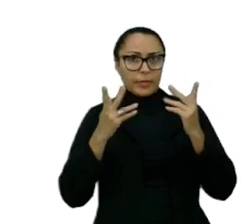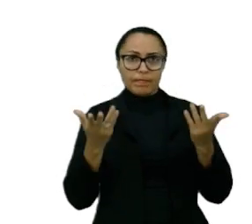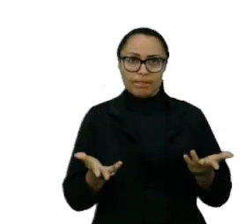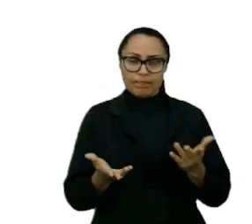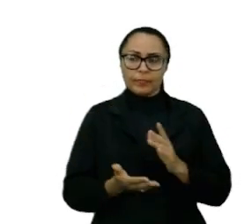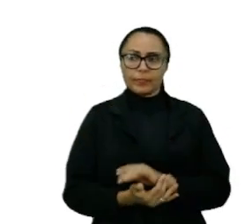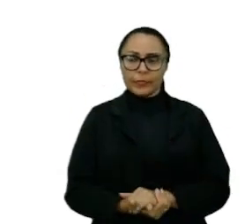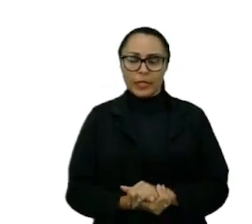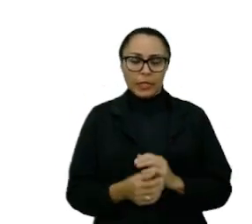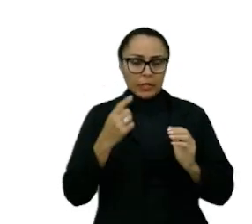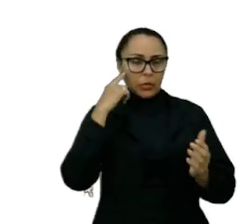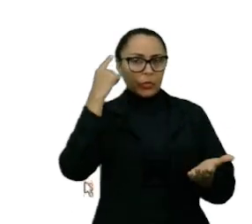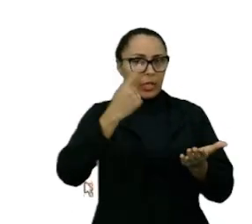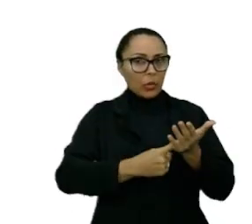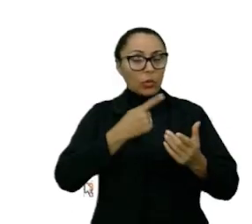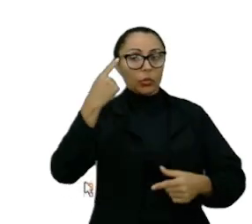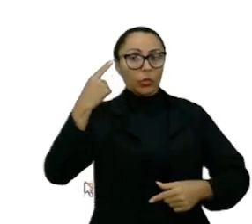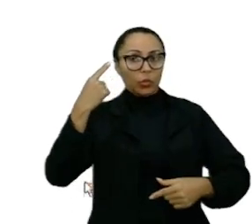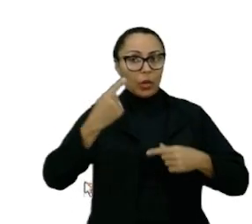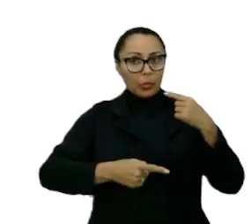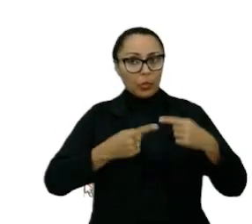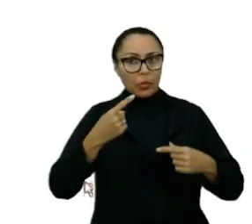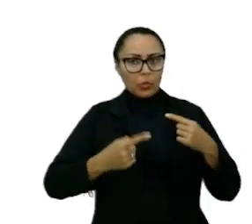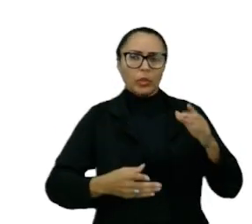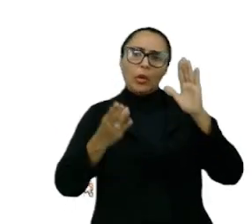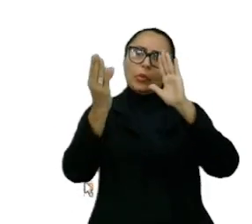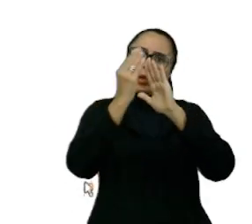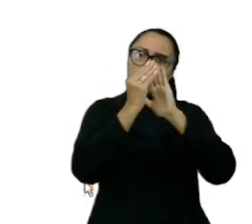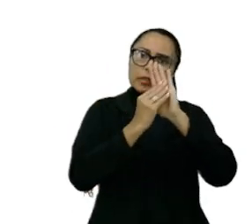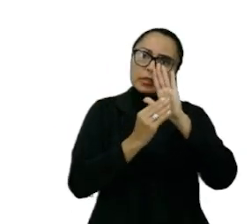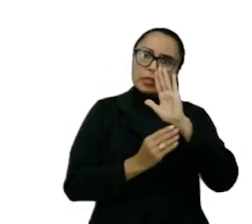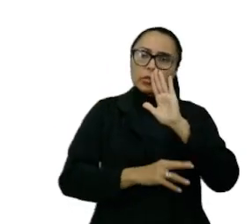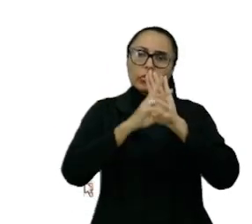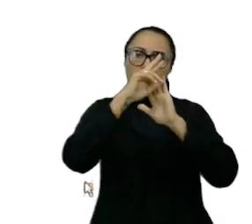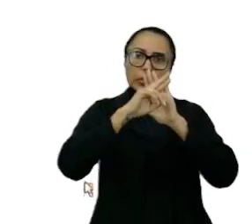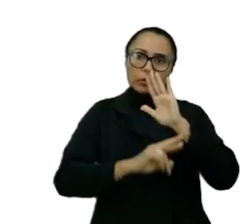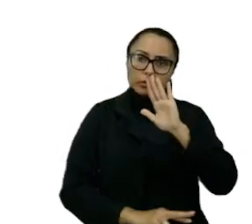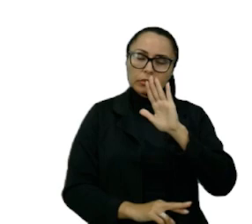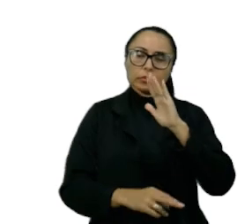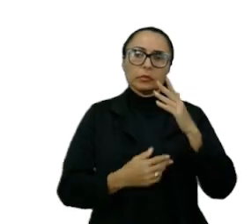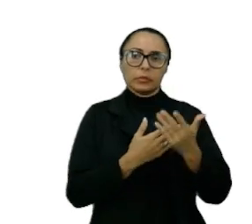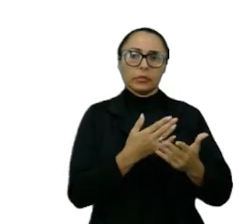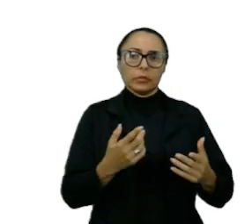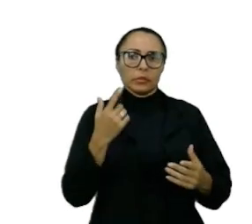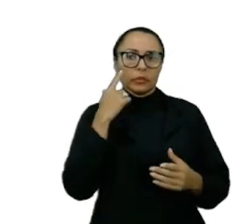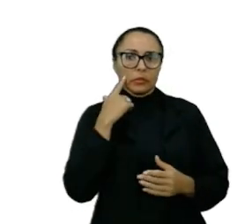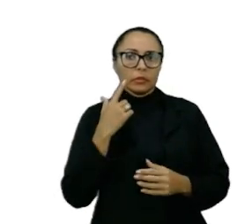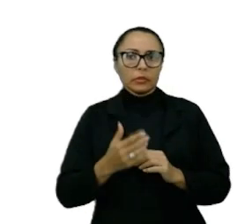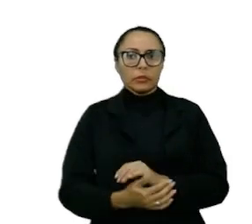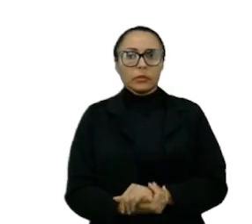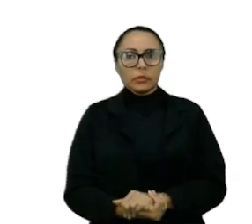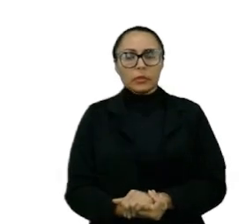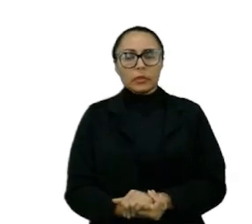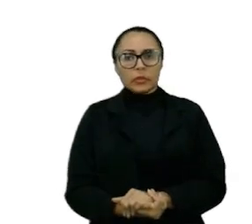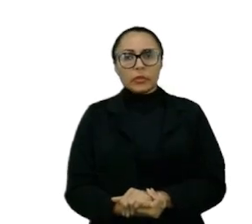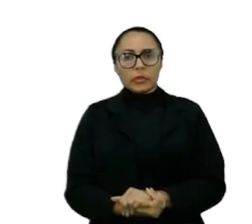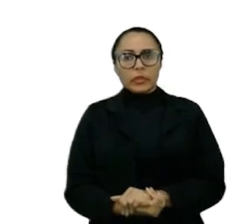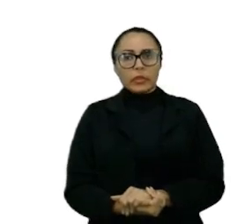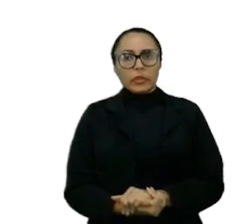Então, de acordo com a política, com os requisitos da norma, ele vai para o organismo